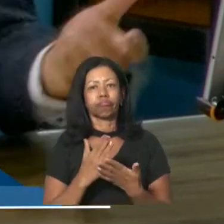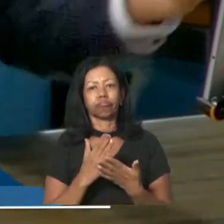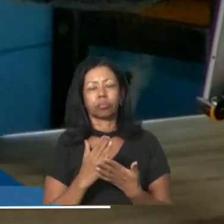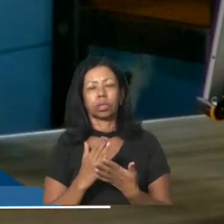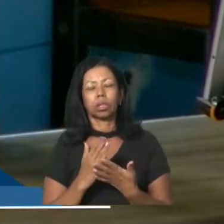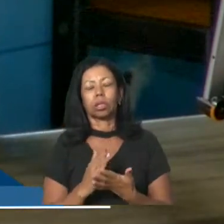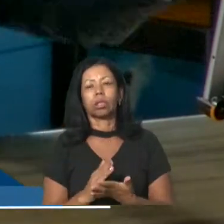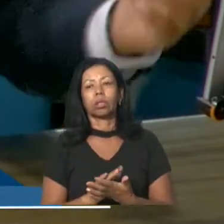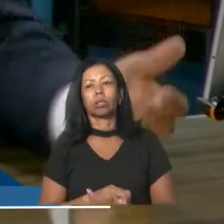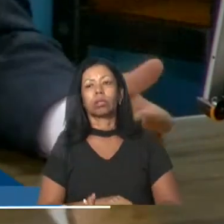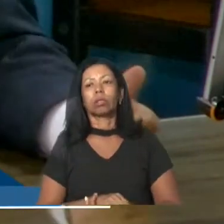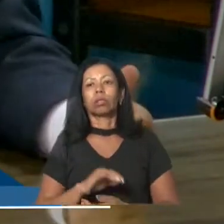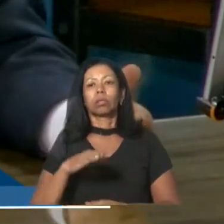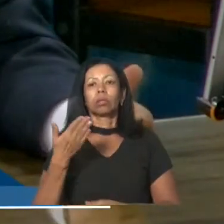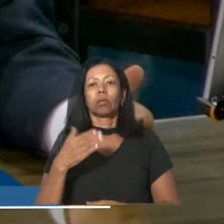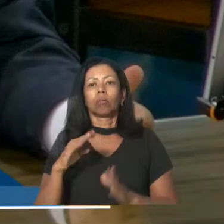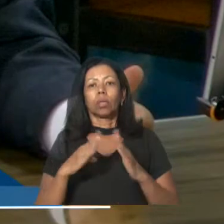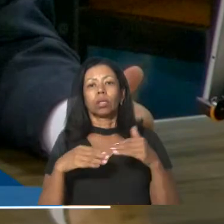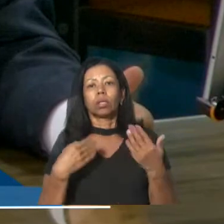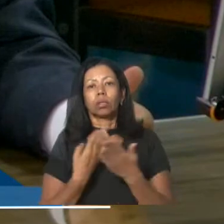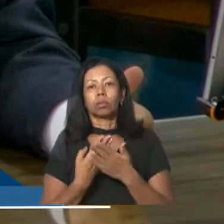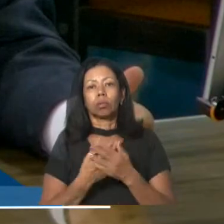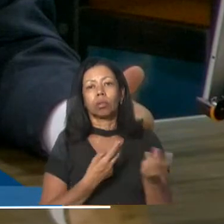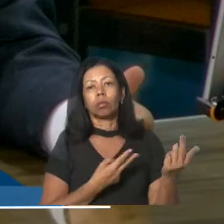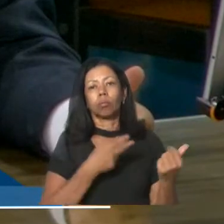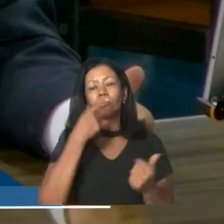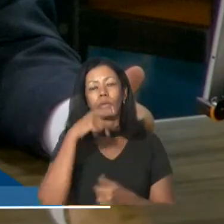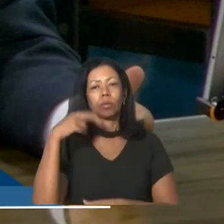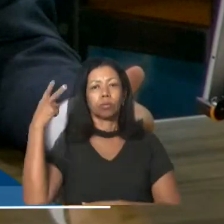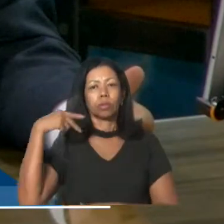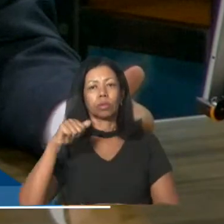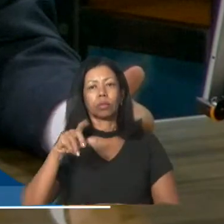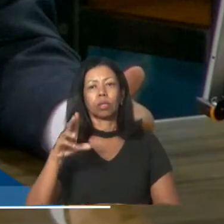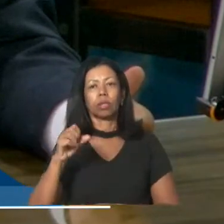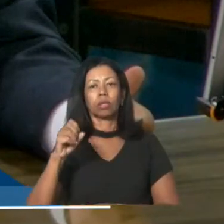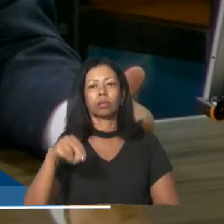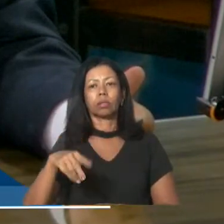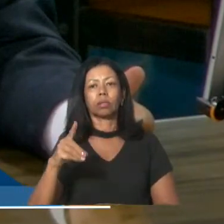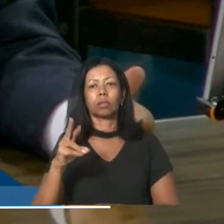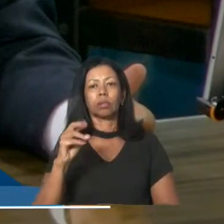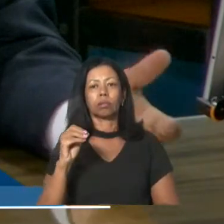Quanto mais uma unidade de ensino, como disse o vereador Alessandro.